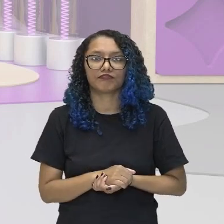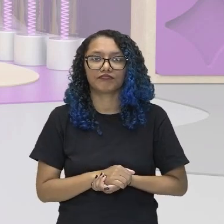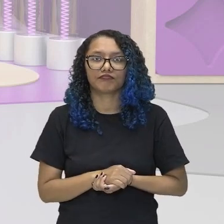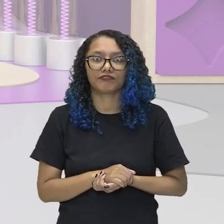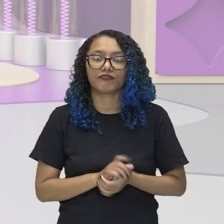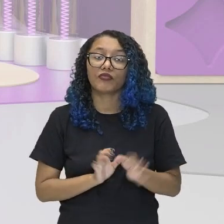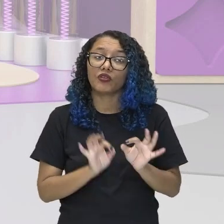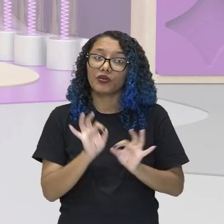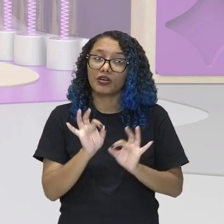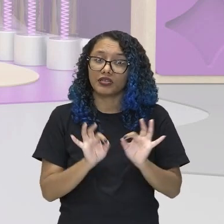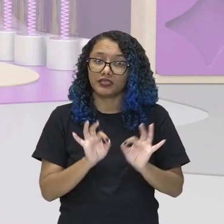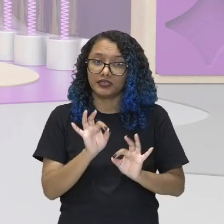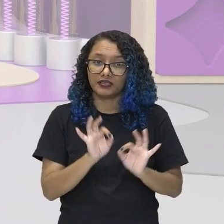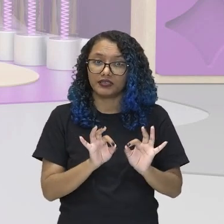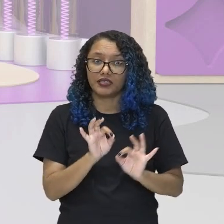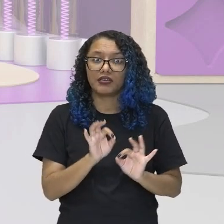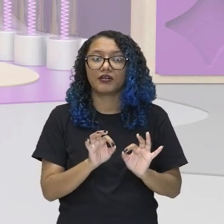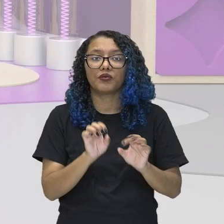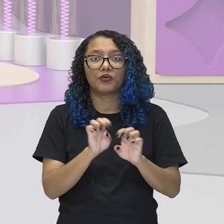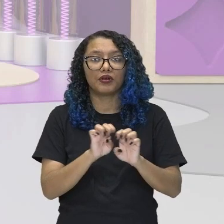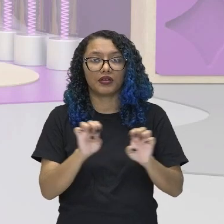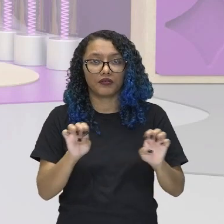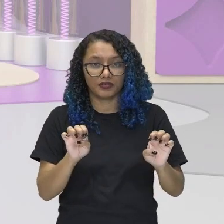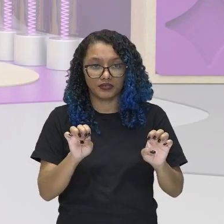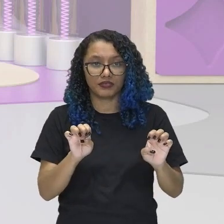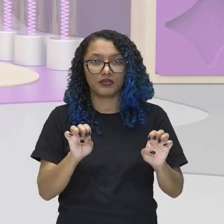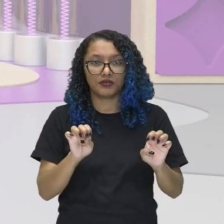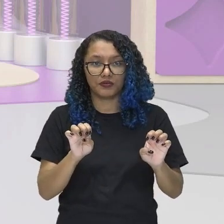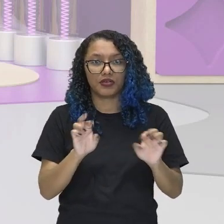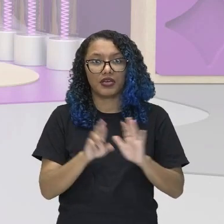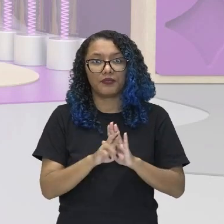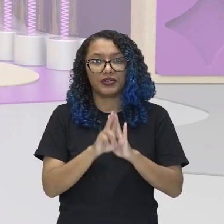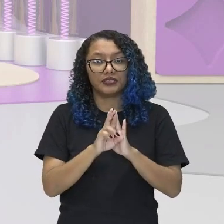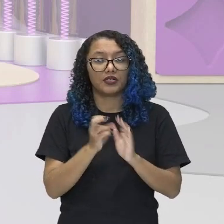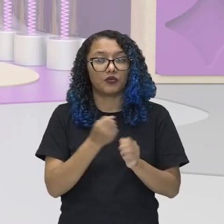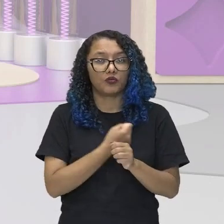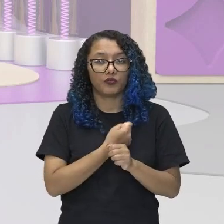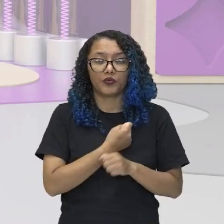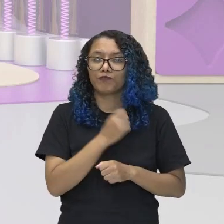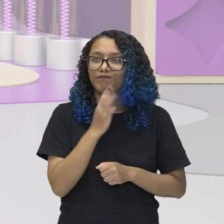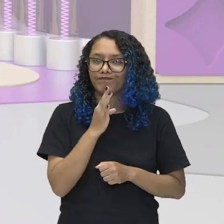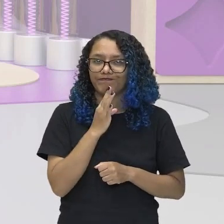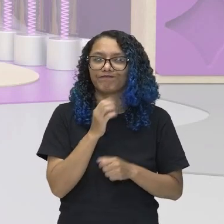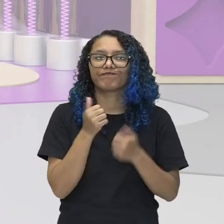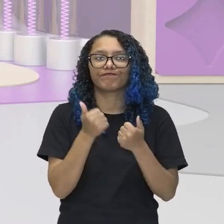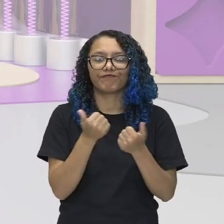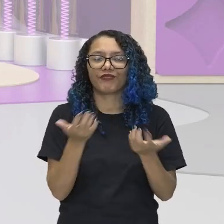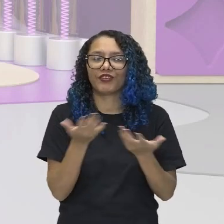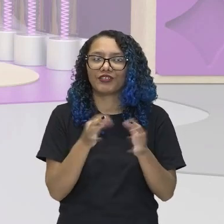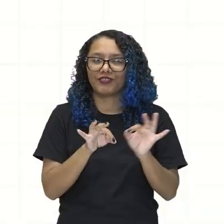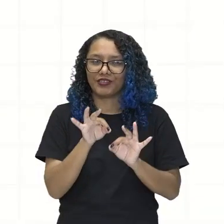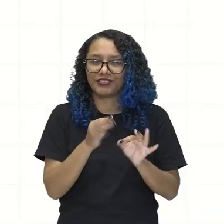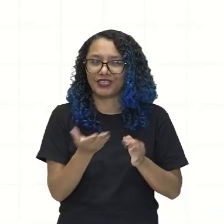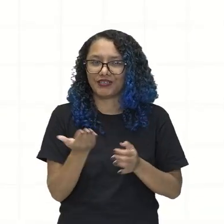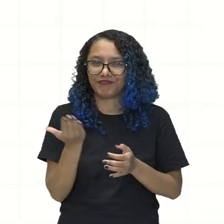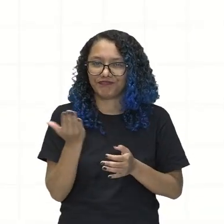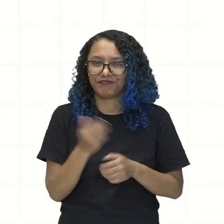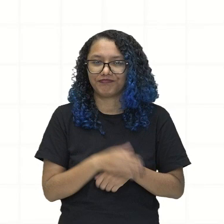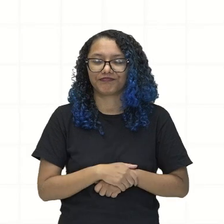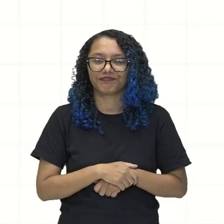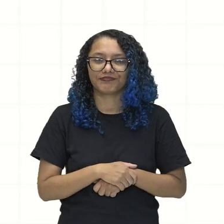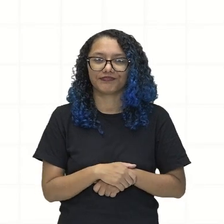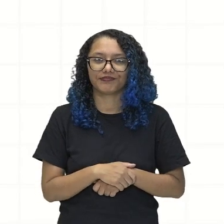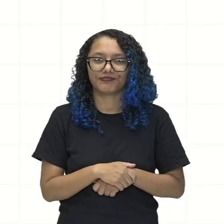de equações que represente os números desconhecidos. Então, vamos escrever esse sistema. Vem comigo, olha